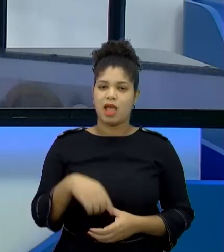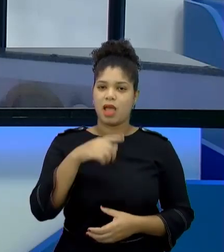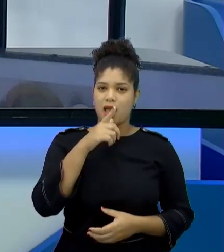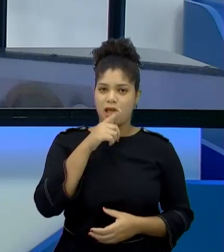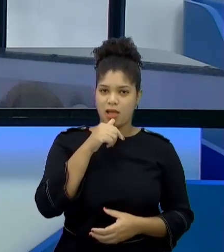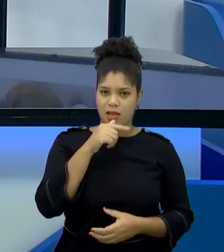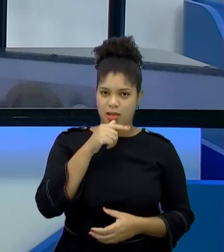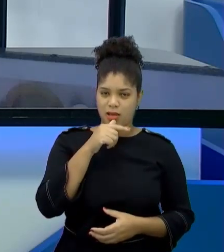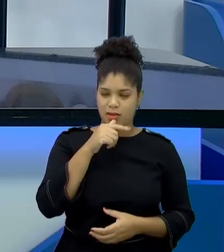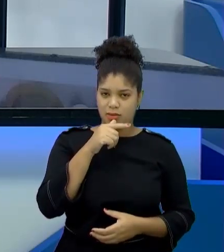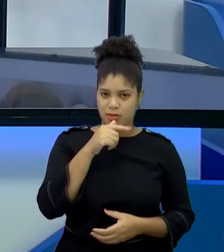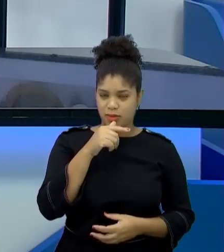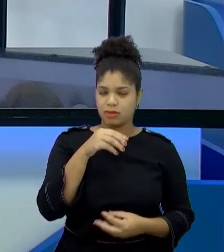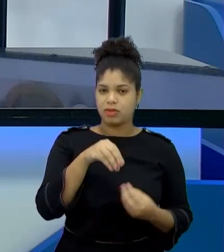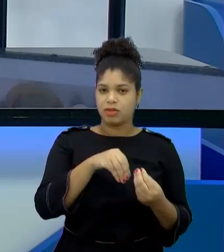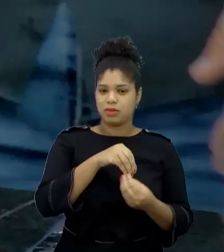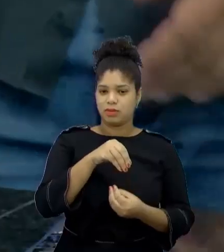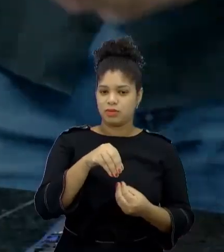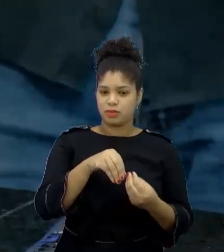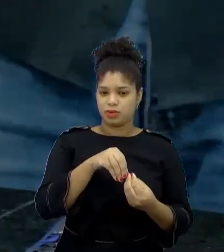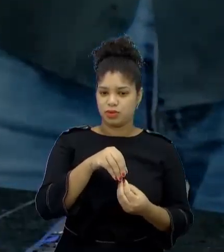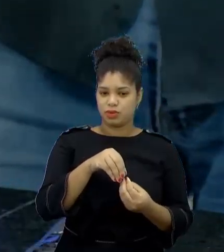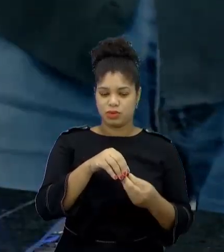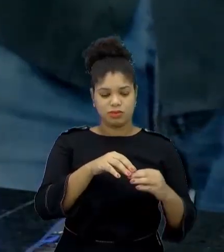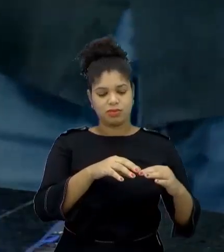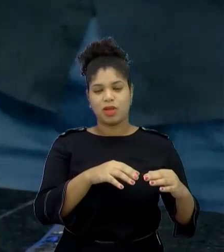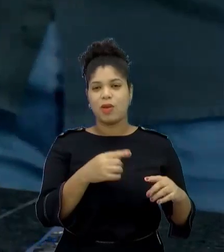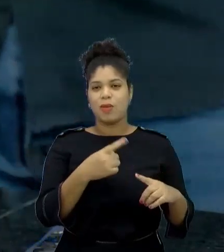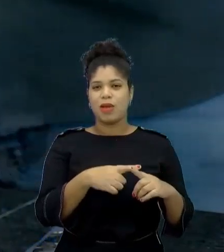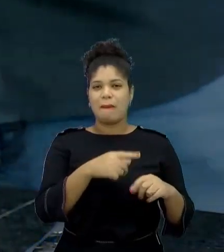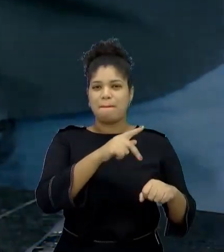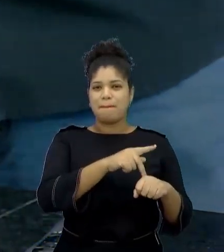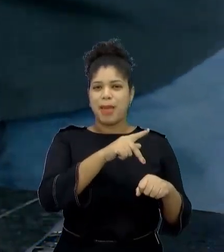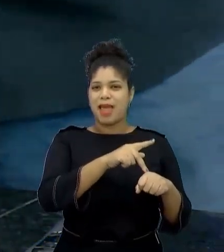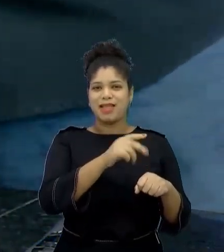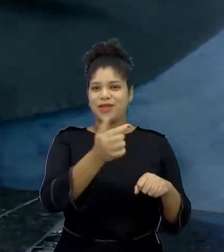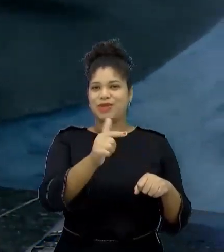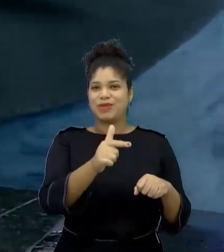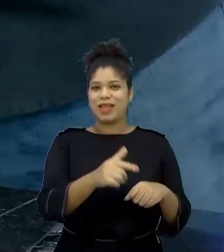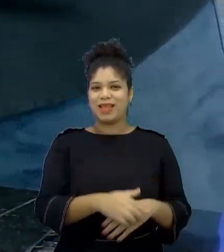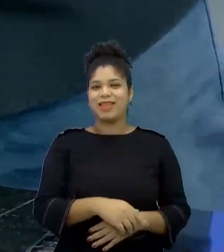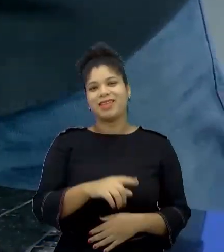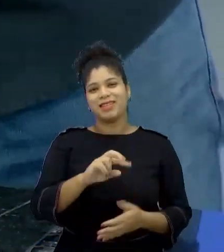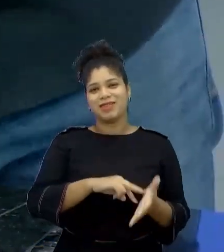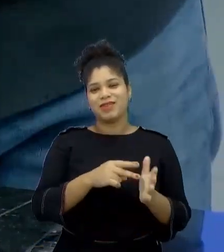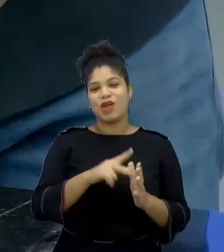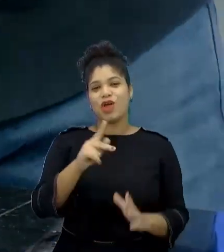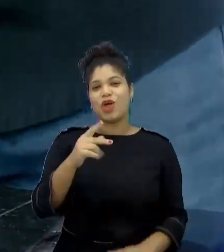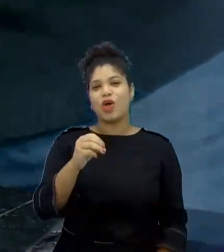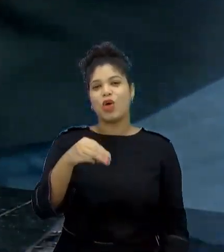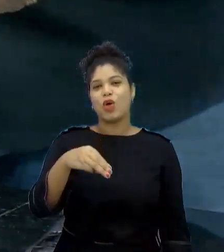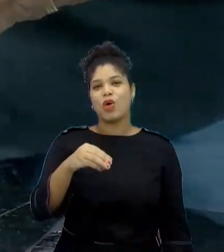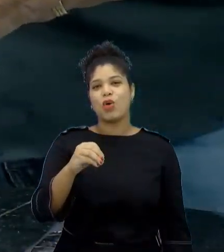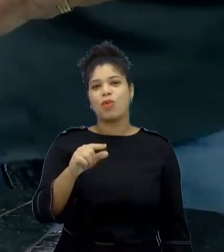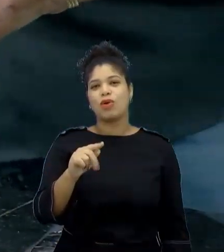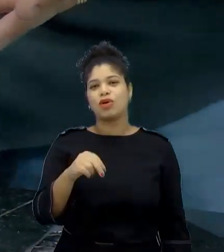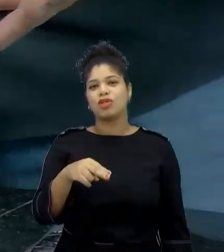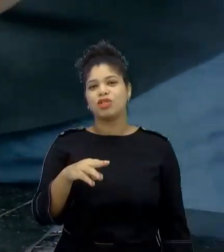homogênea, né? Essa mistura é homogênea porque ali você não consegue distinguir com